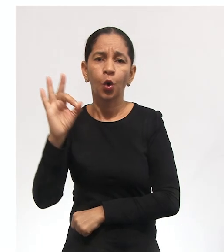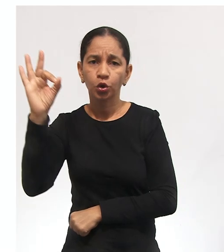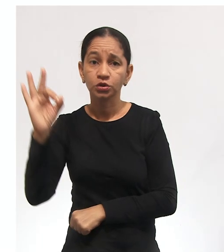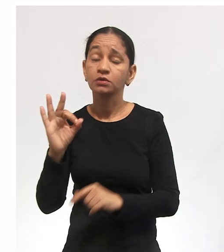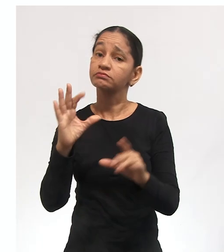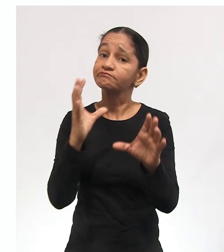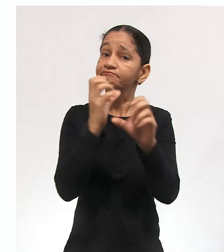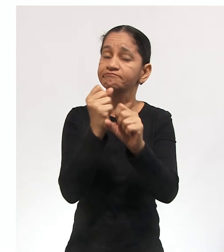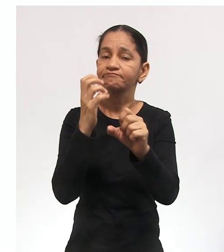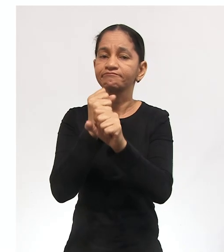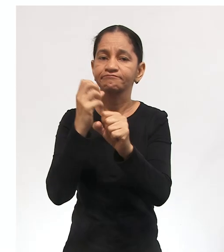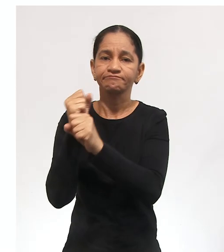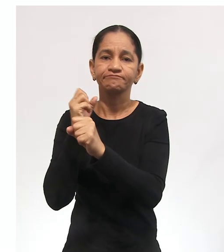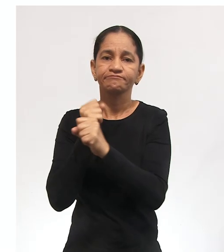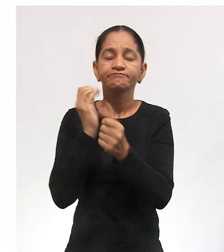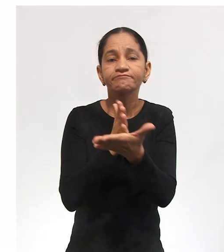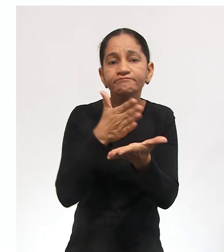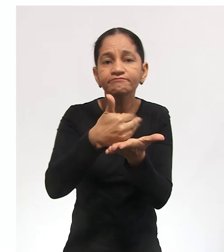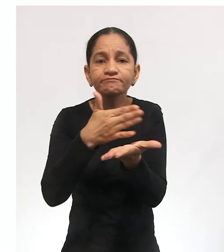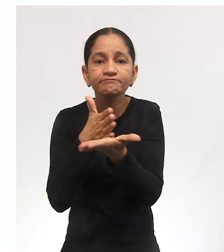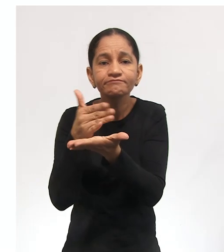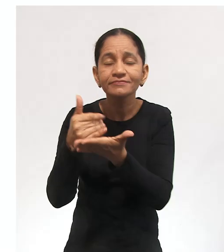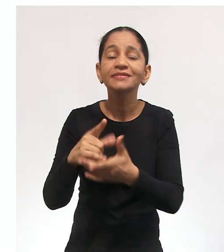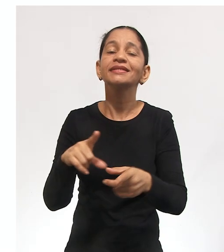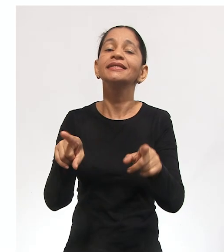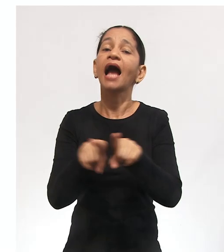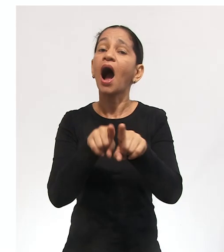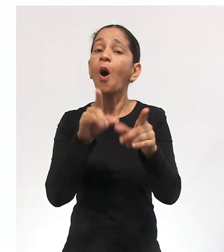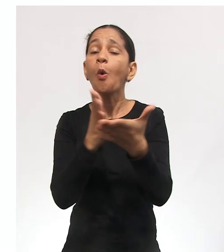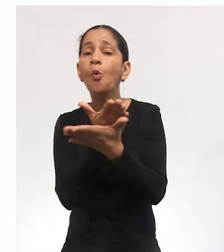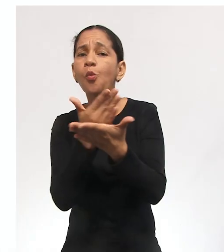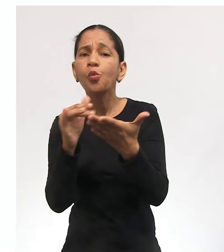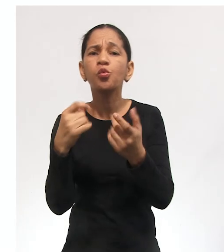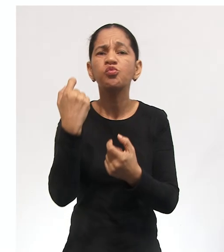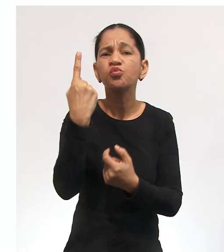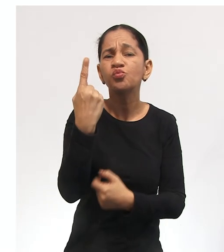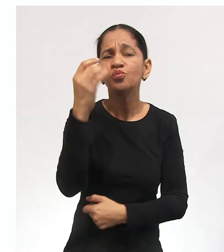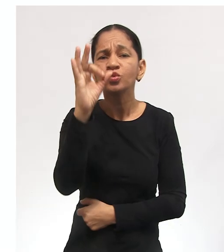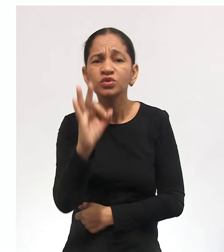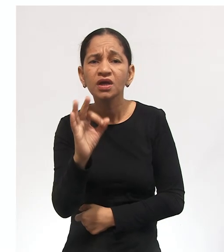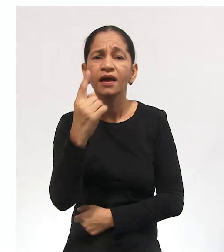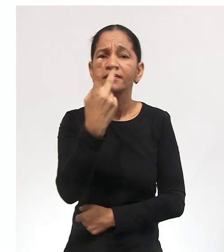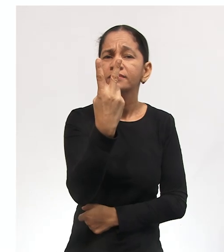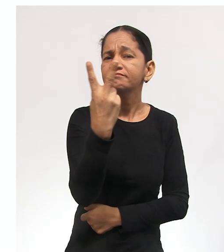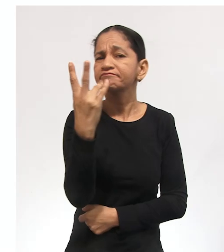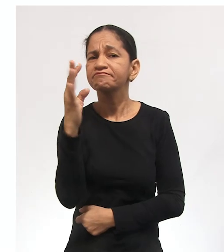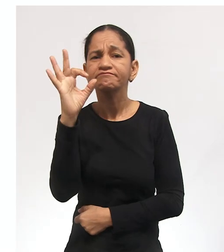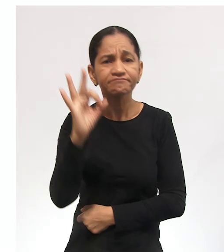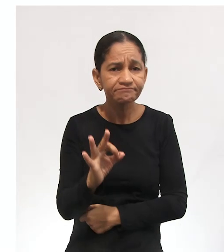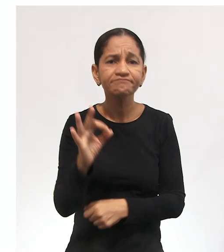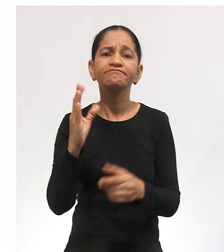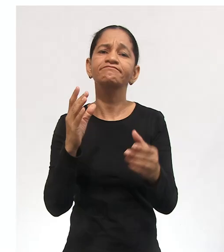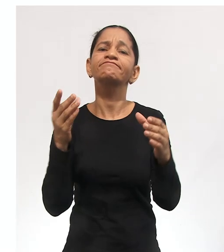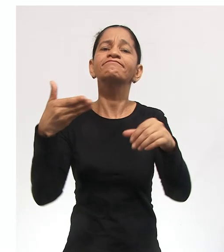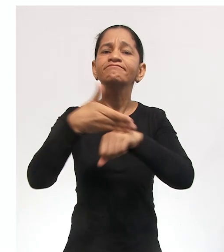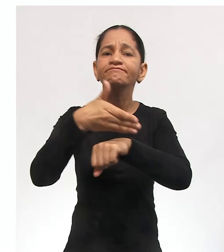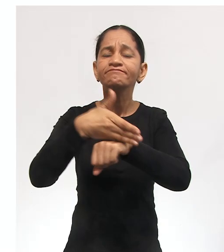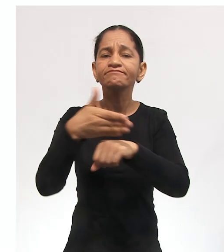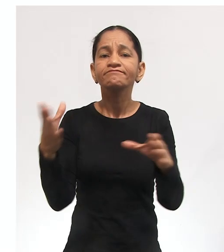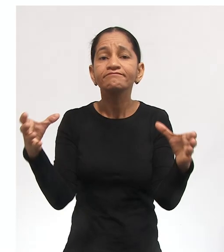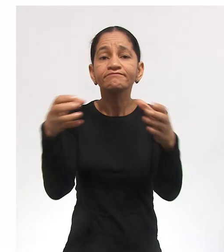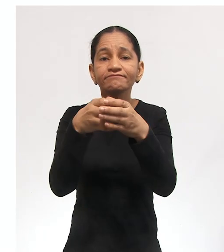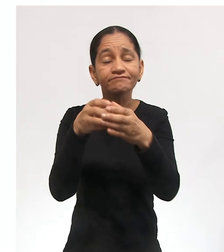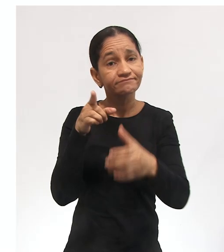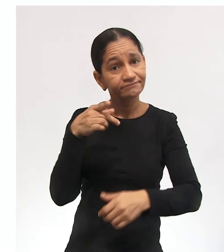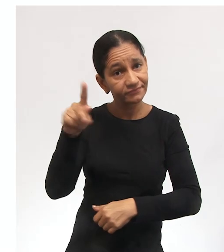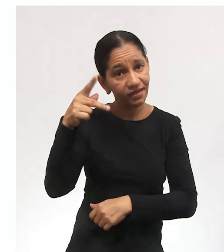capital integralizado e os acionistas da sociedade anônima, que vai estar previsto lá no artigo 158,